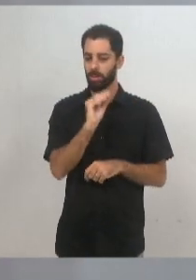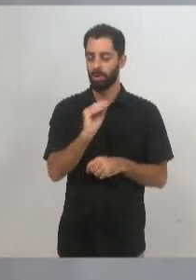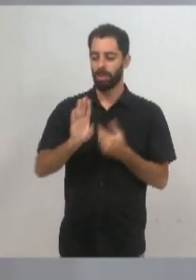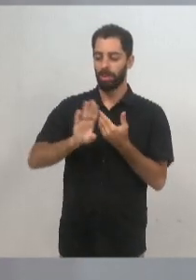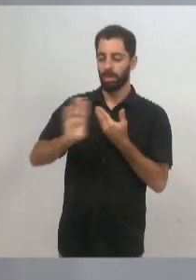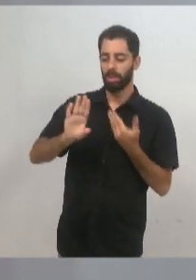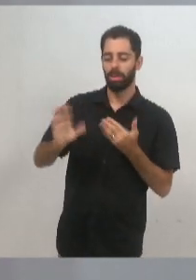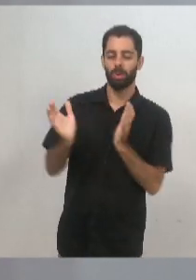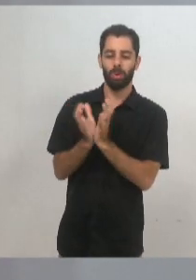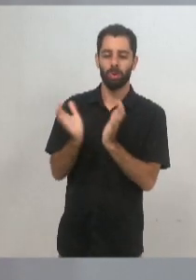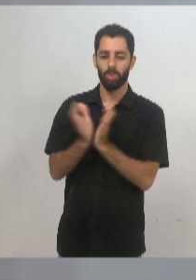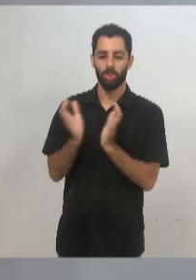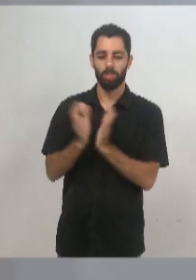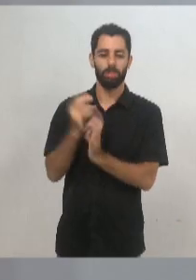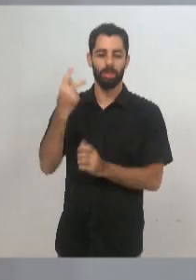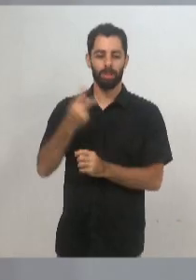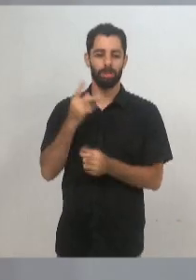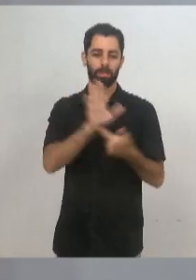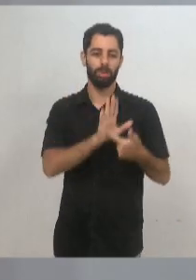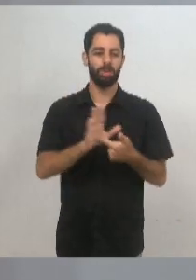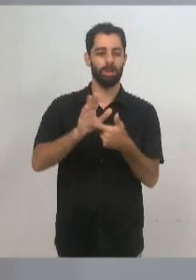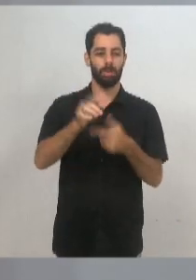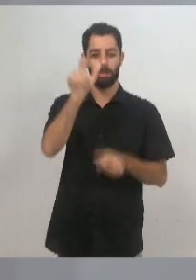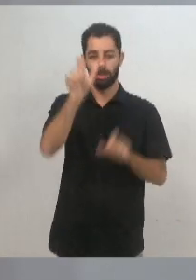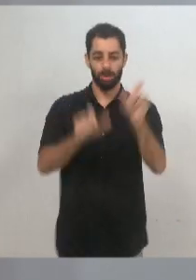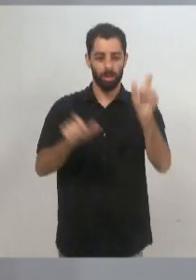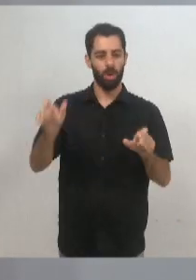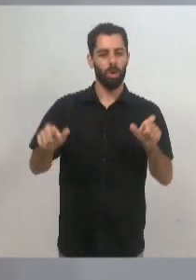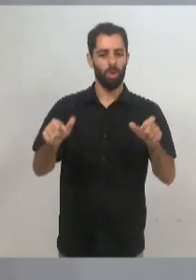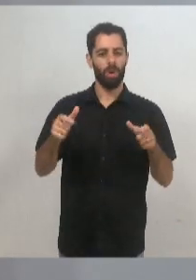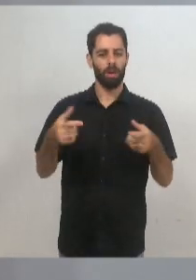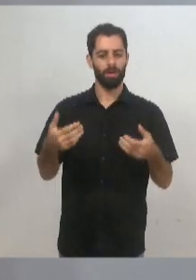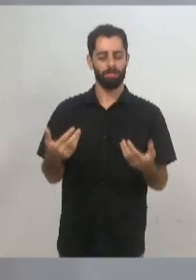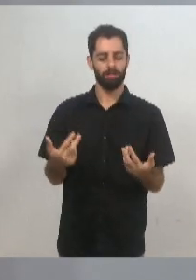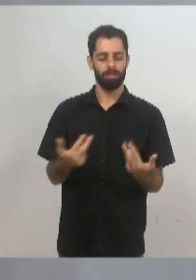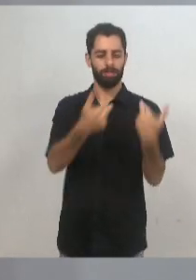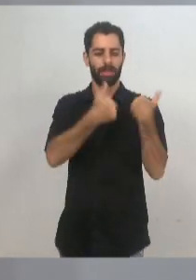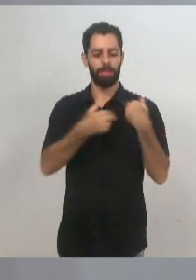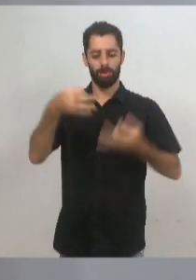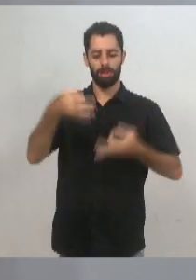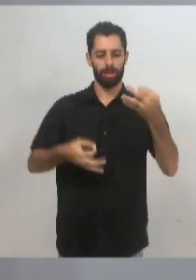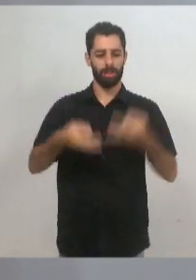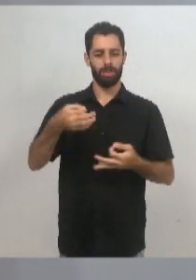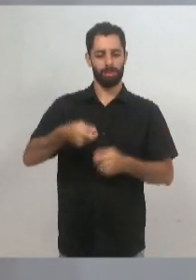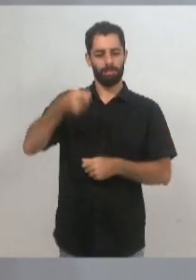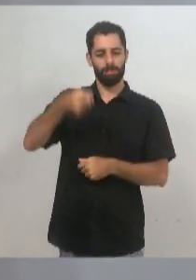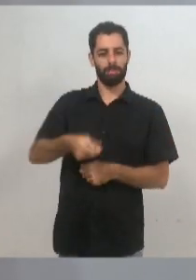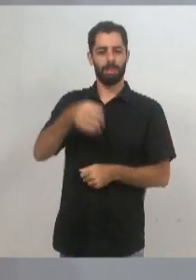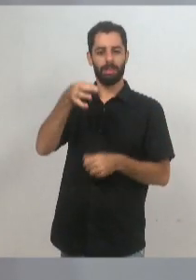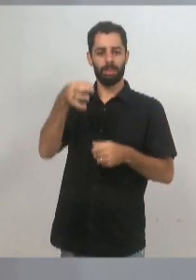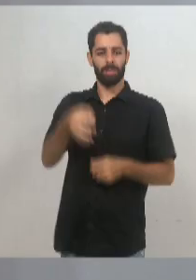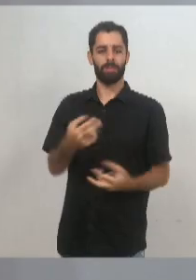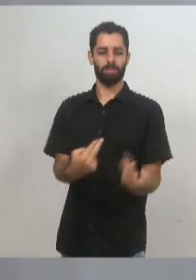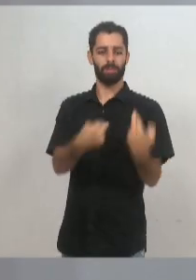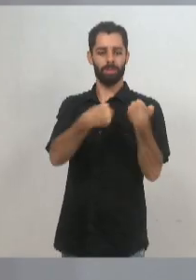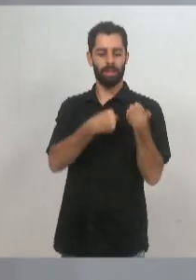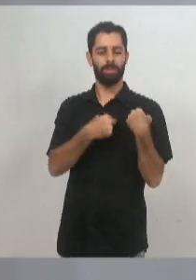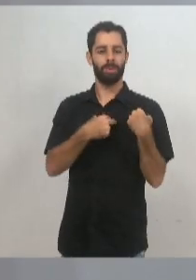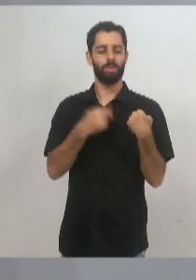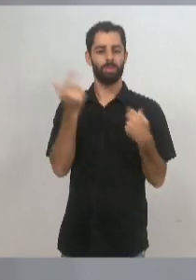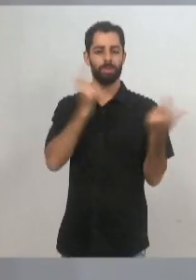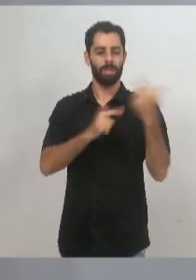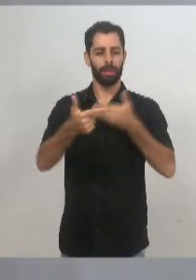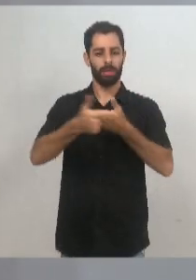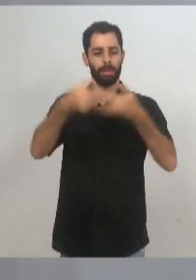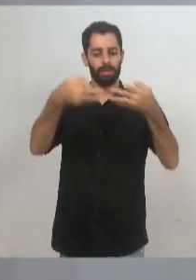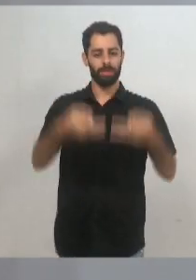político, mostrando que os juristas que deveriam ser os mais imparciais e responsáveis possíveis,